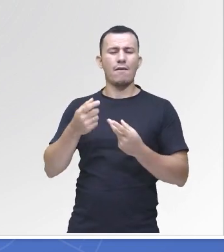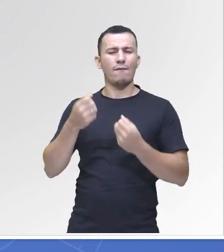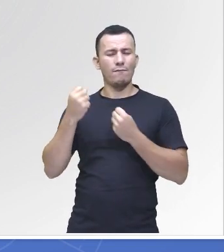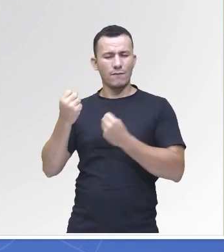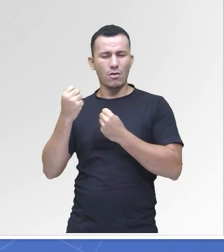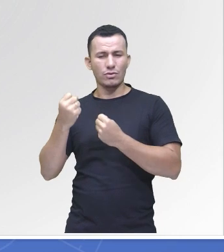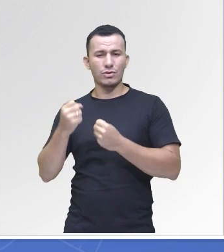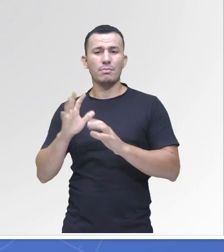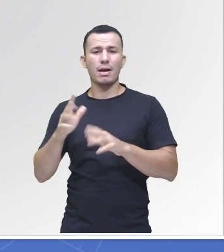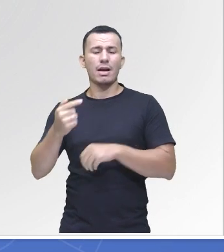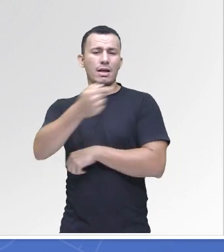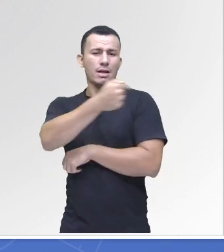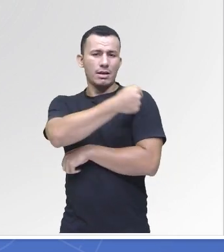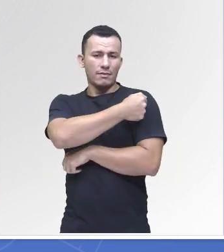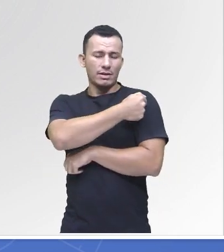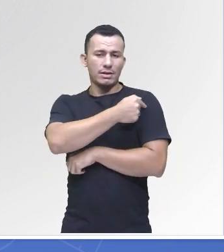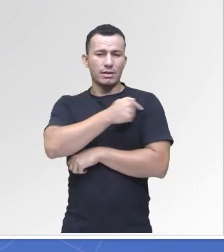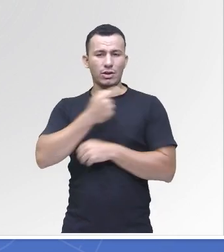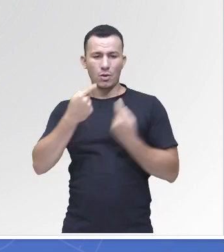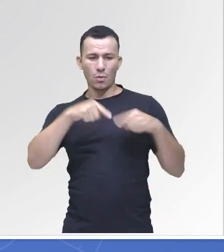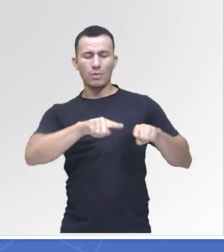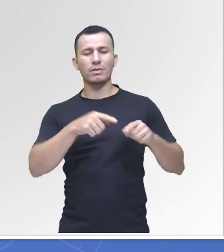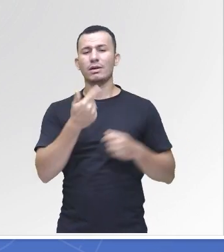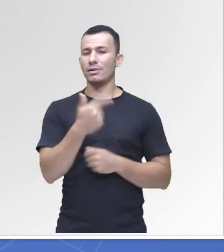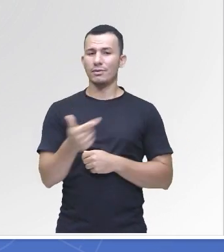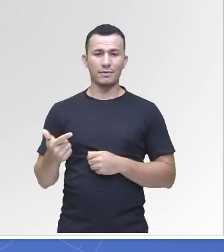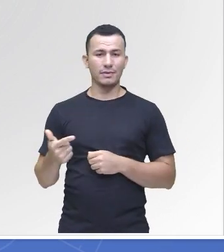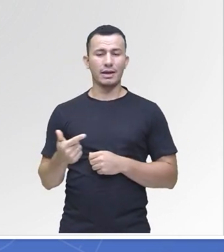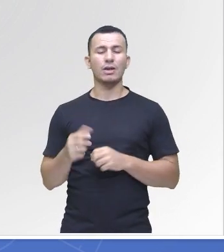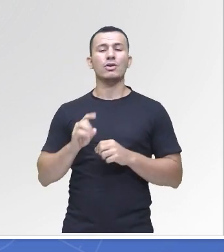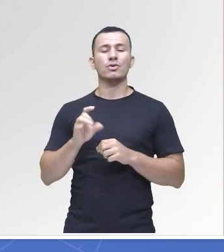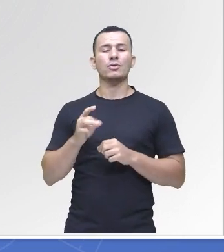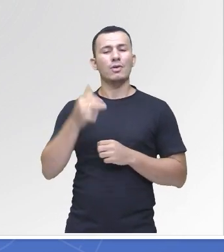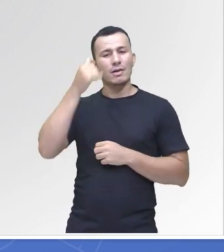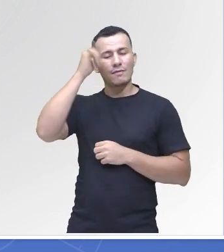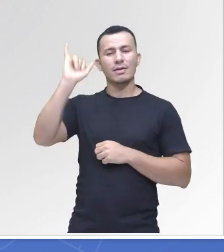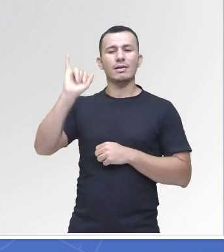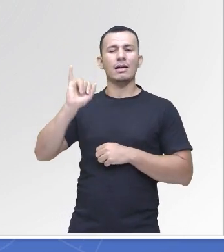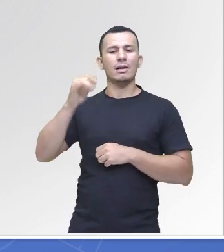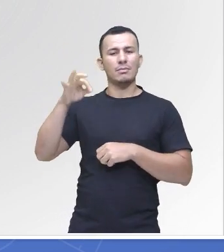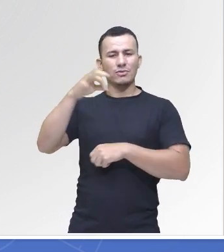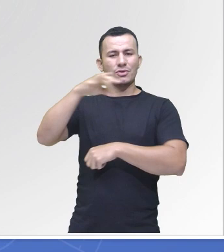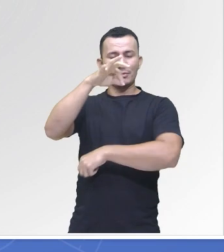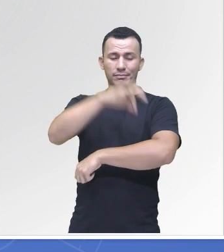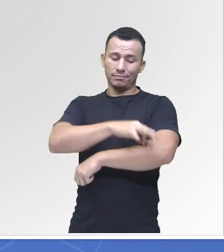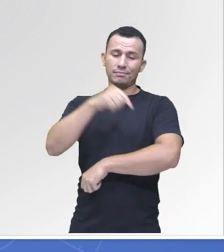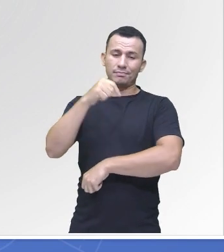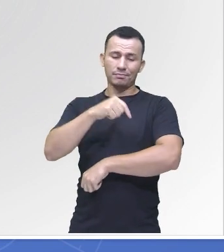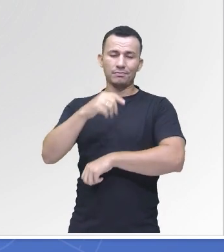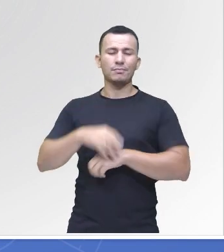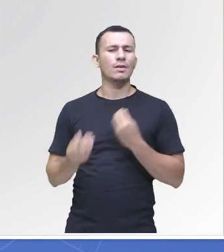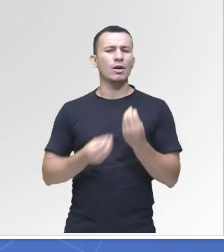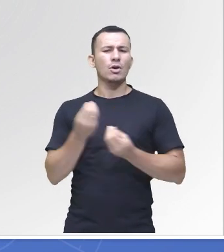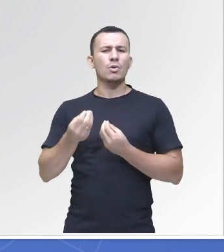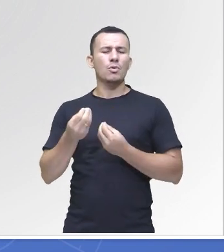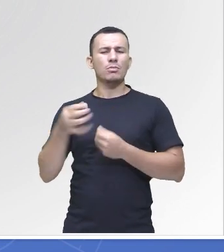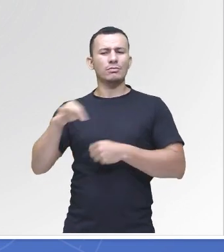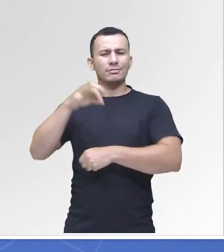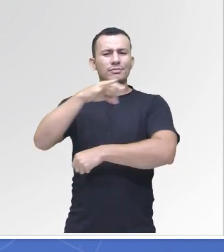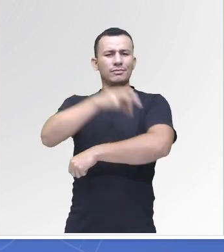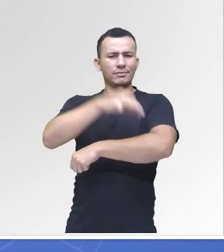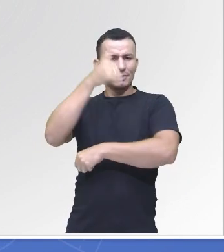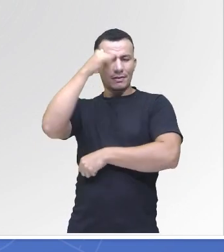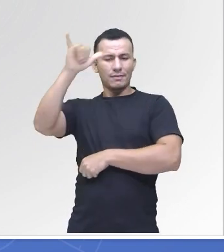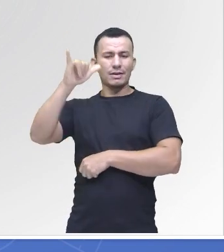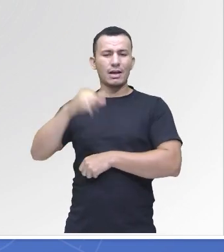sua prevenção é o combate ao mosquito, porque é ele que está transmitindo, no caso, essa doença. E aí para combater o mosquito, né, a gente tem aqui